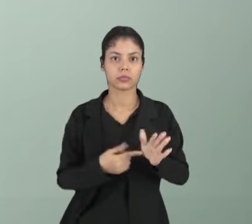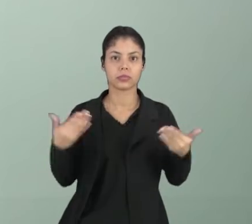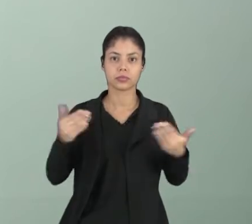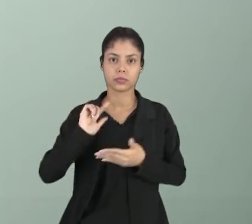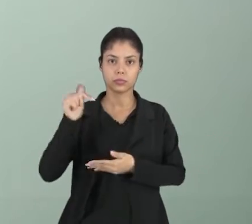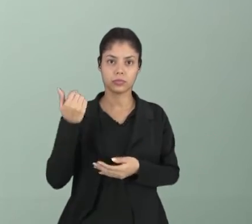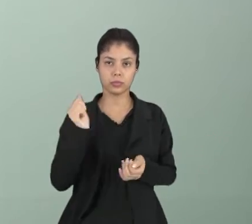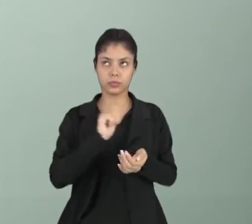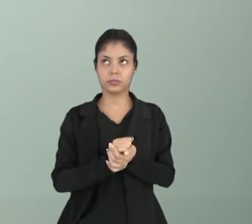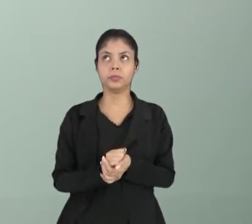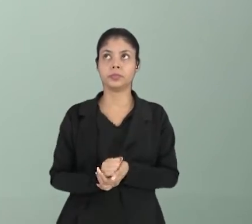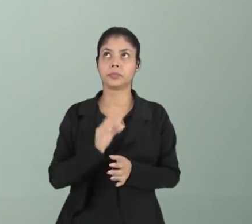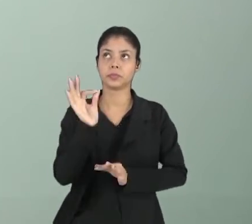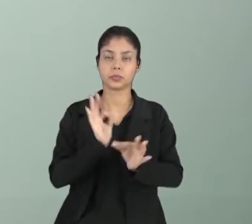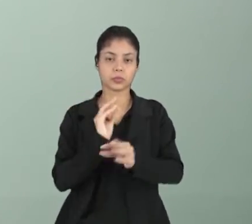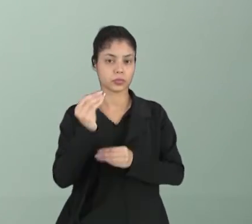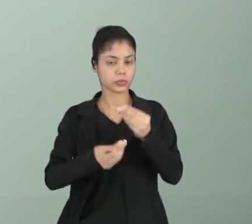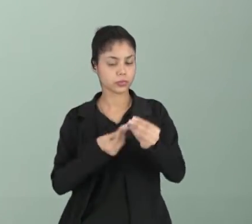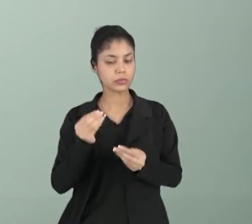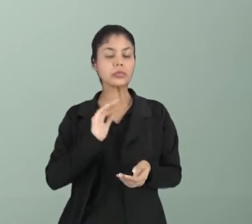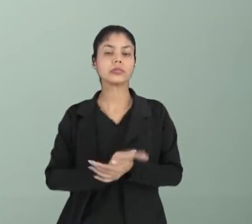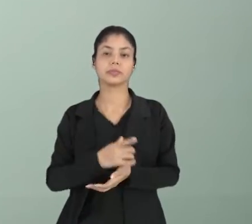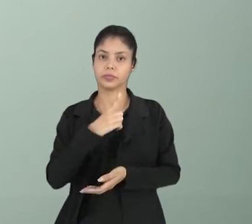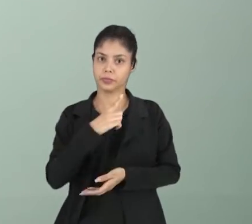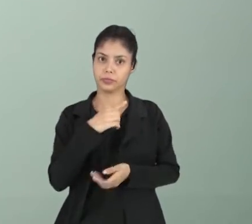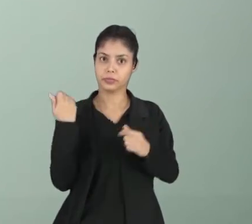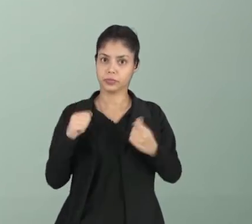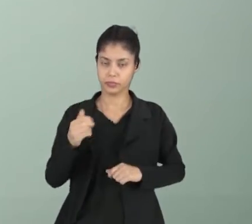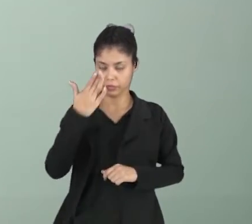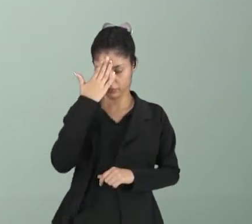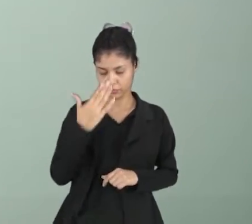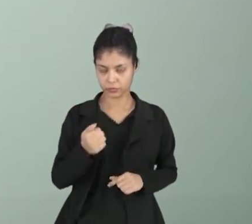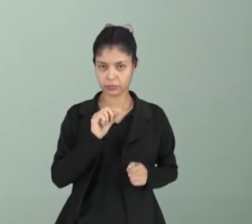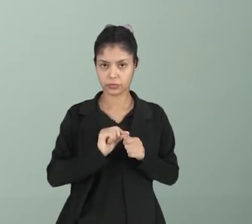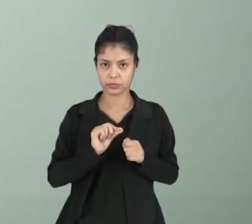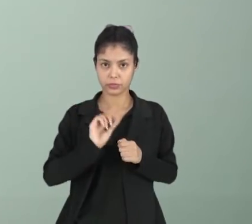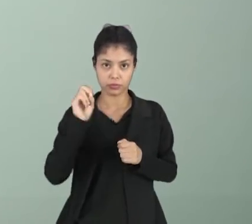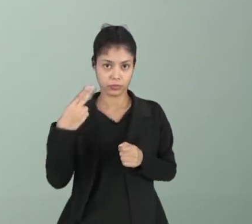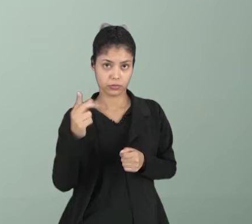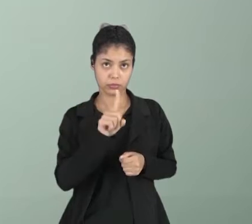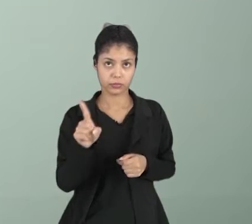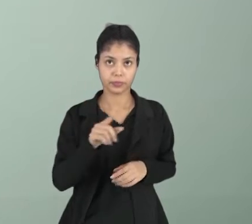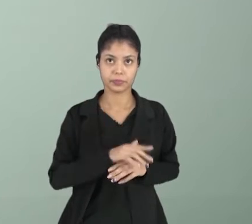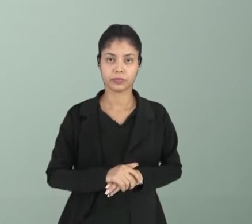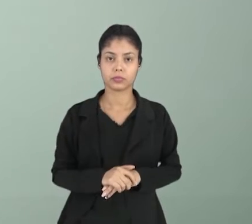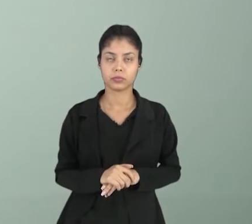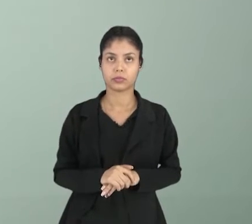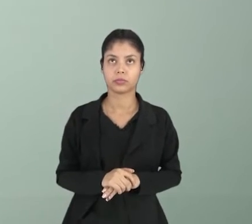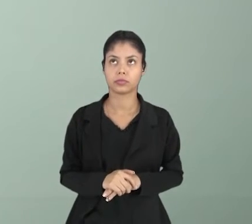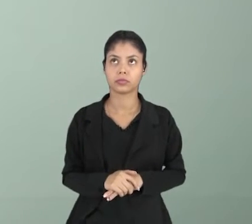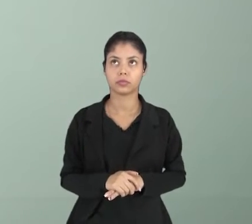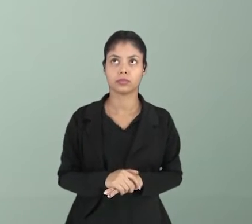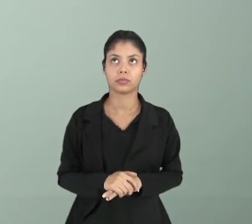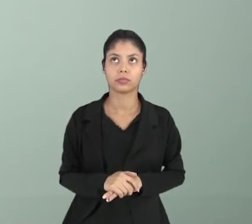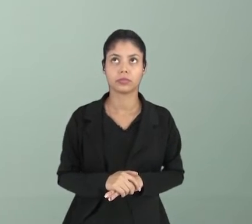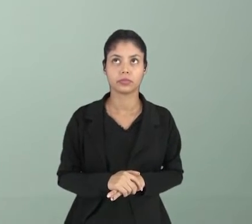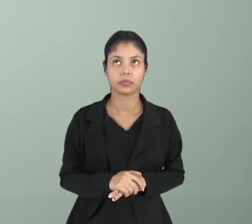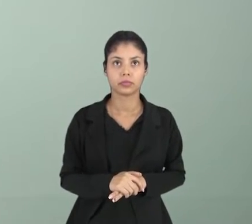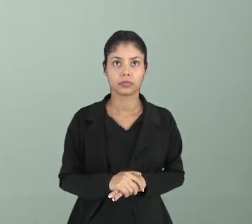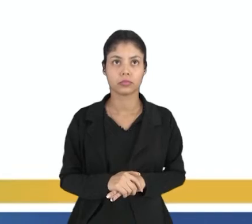ou instruções de como agir, o que deve fazer ou não fazer. Vamos lá